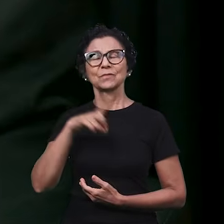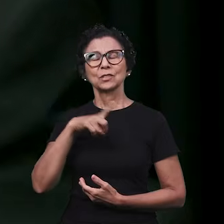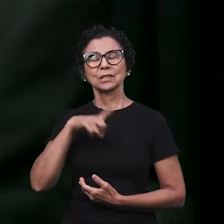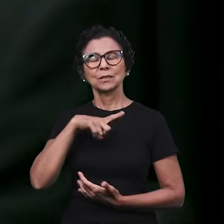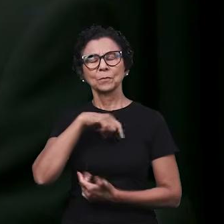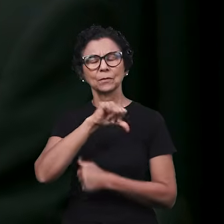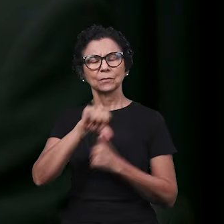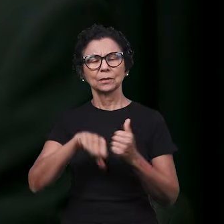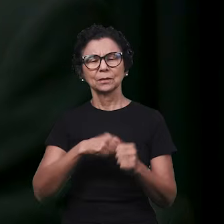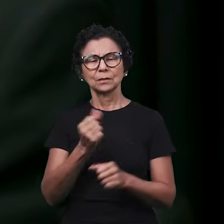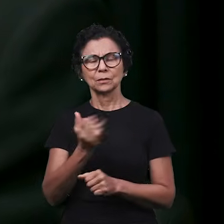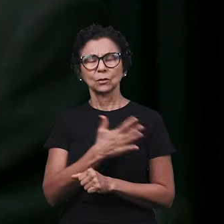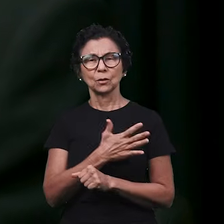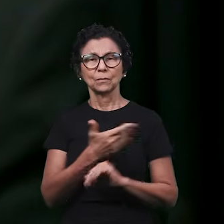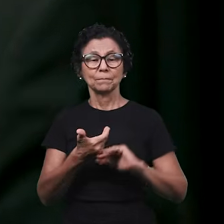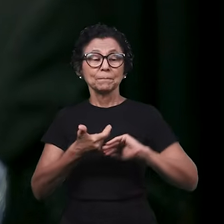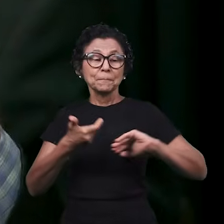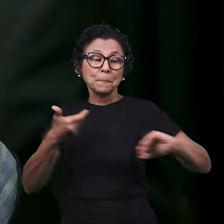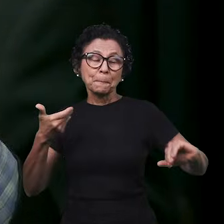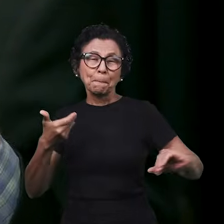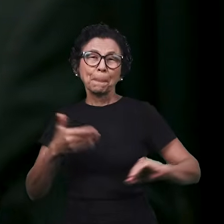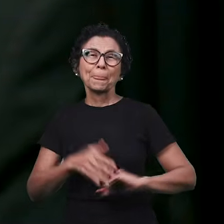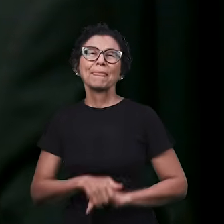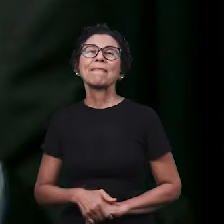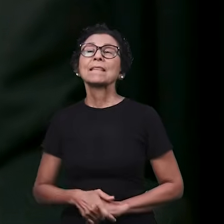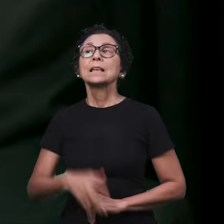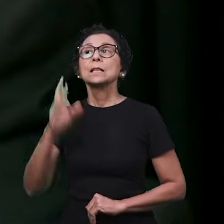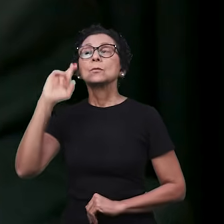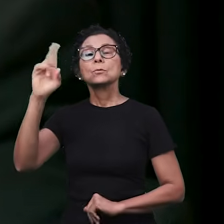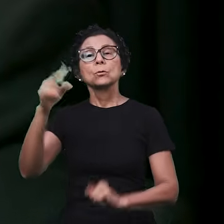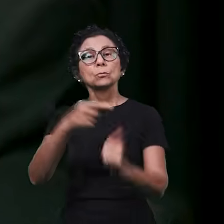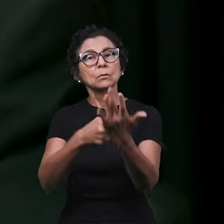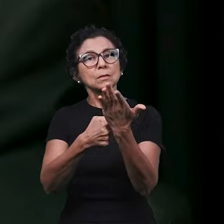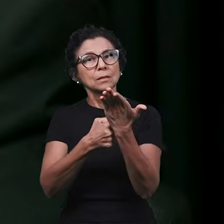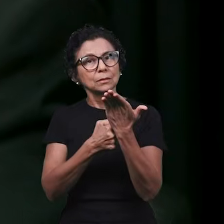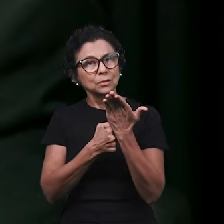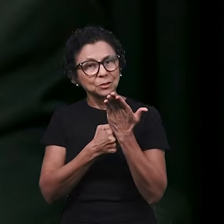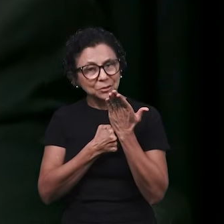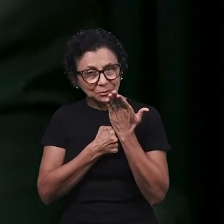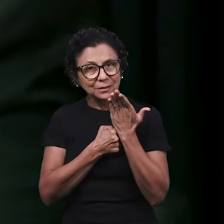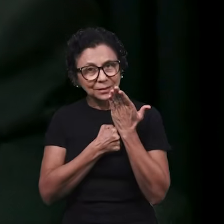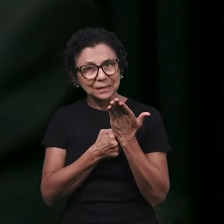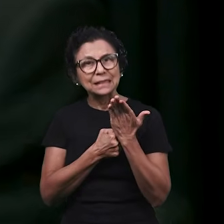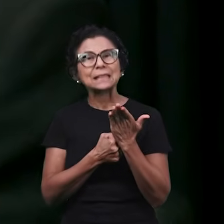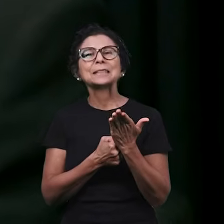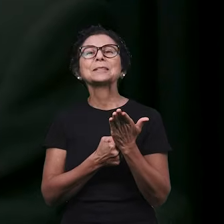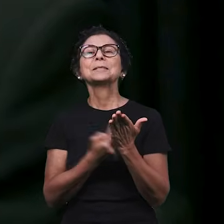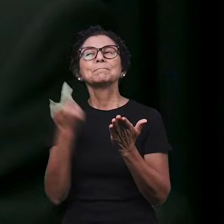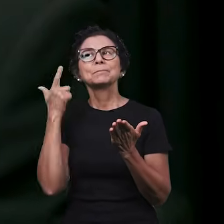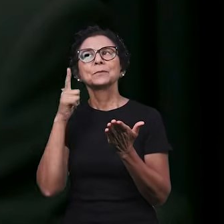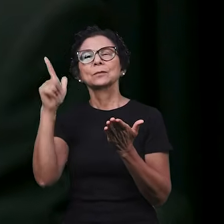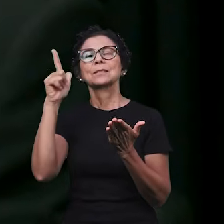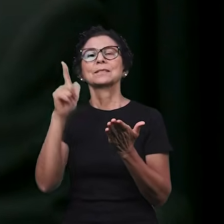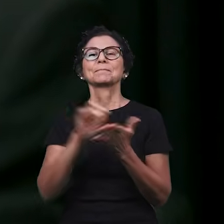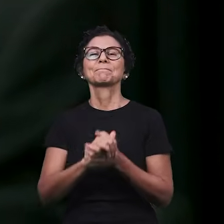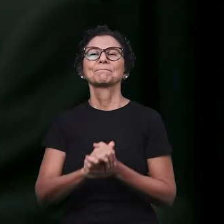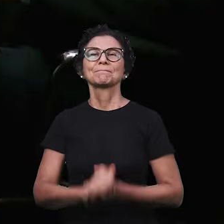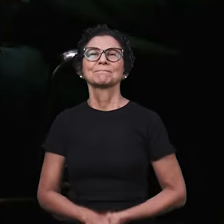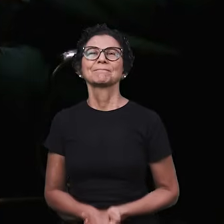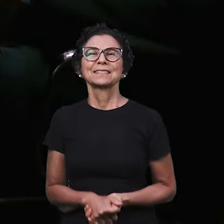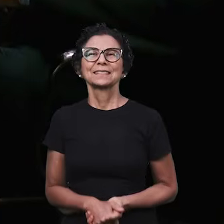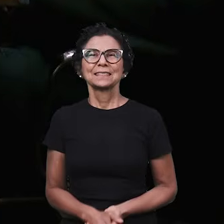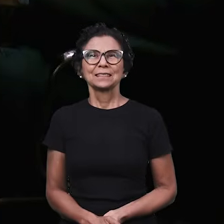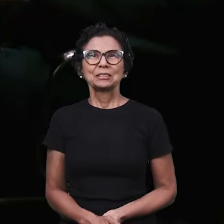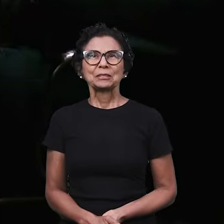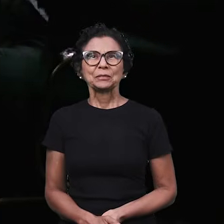ter uma vida consagrada ao Senhor, e o Senhor nos dá recursos para realizarmos isso na nossa